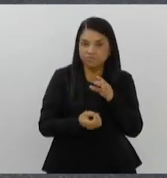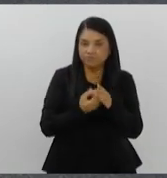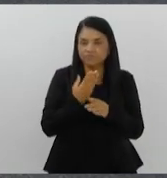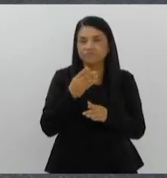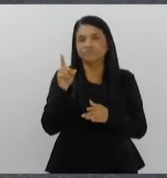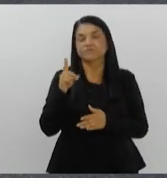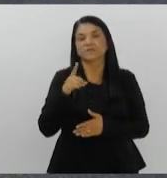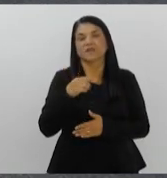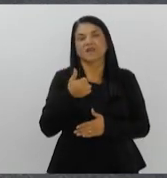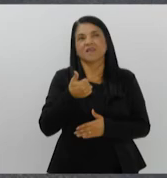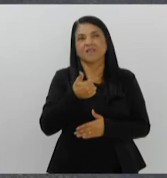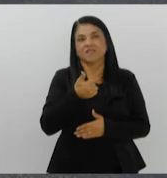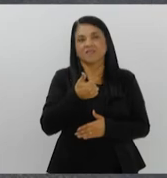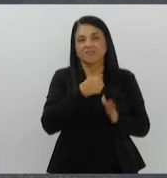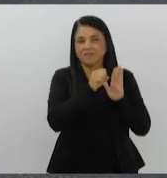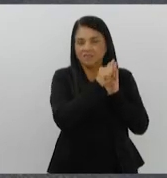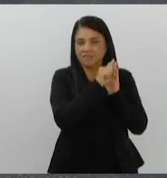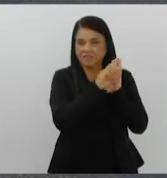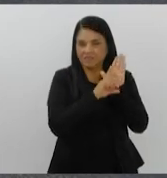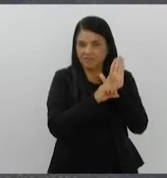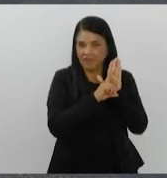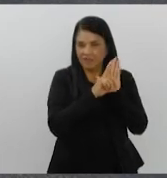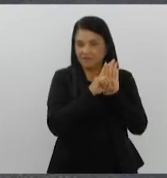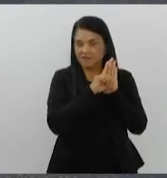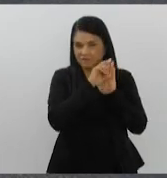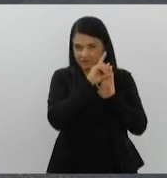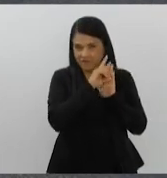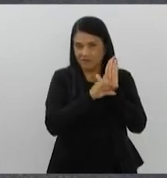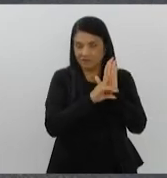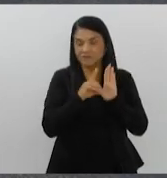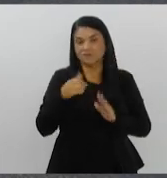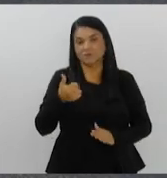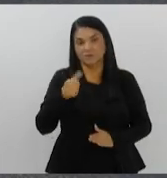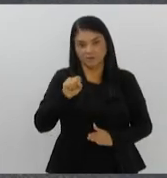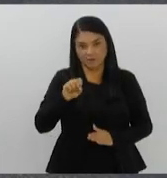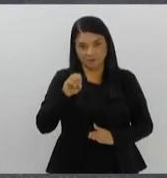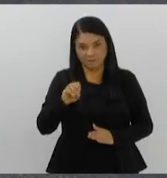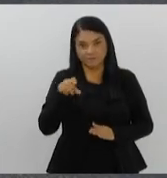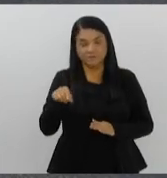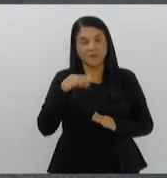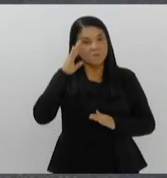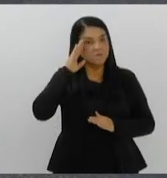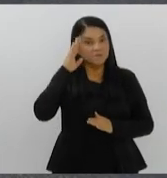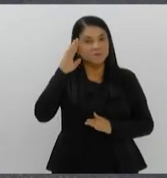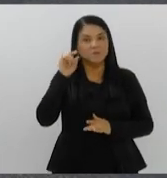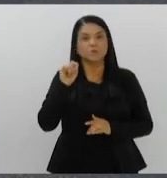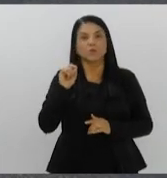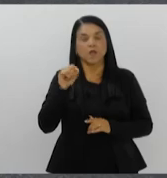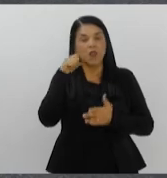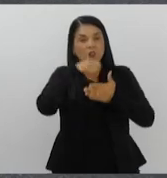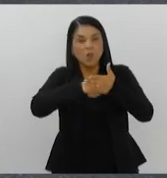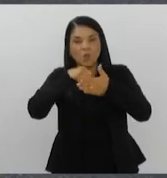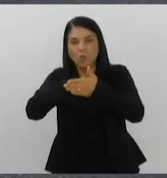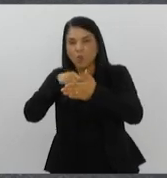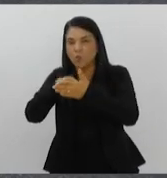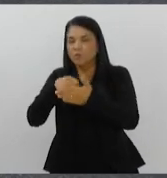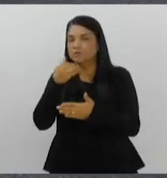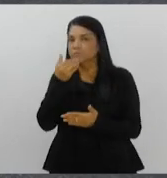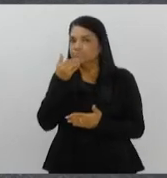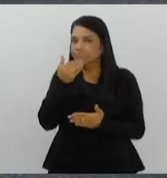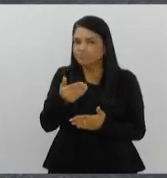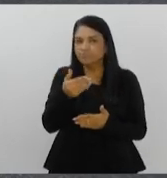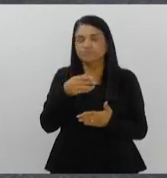década de 80 e refere-se também, enquanto se trata de uma principal bandeira de luta e